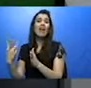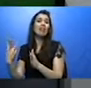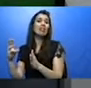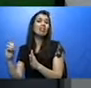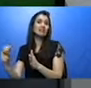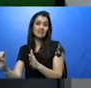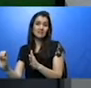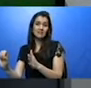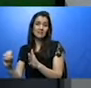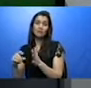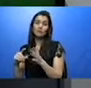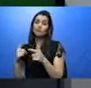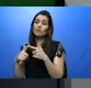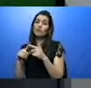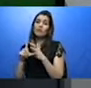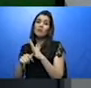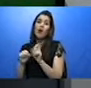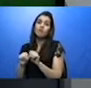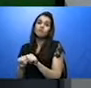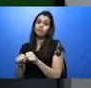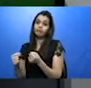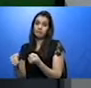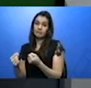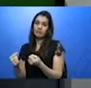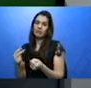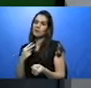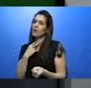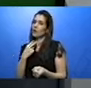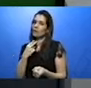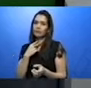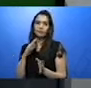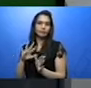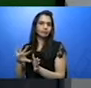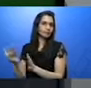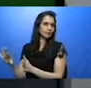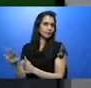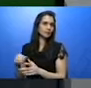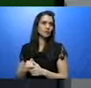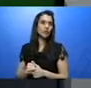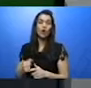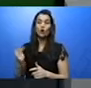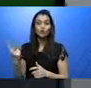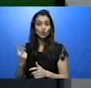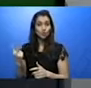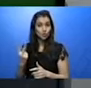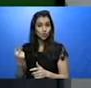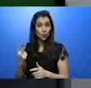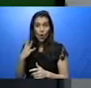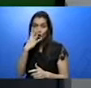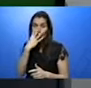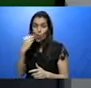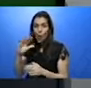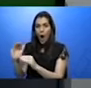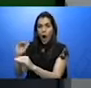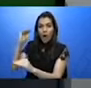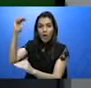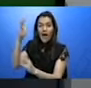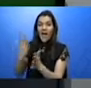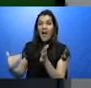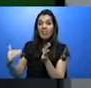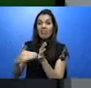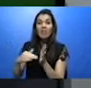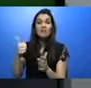não aguenta. Então, não. Porque 2 lobos-guarás adultos, eles podem pesar,